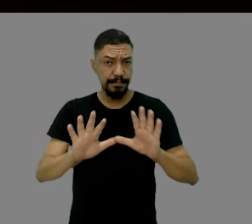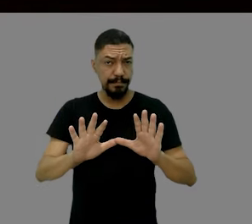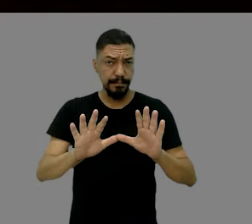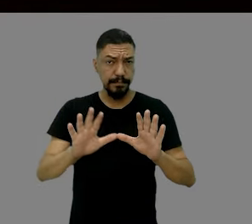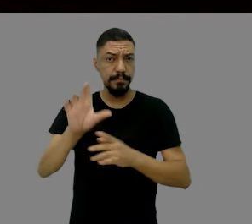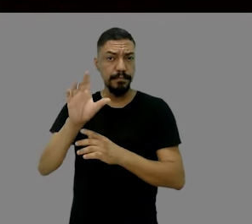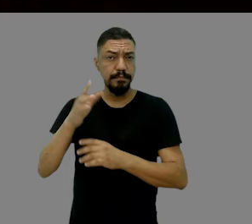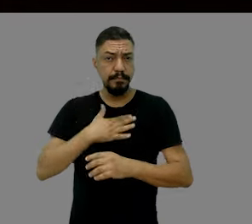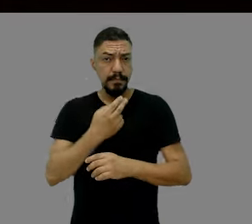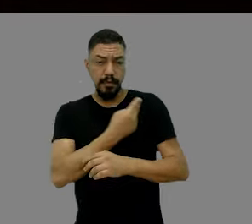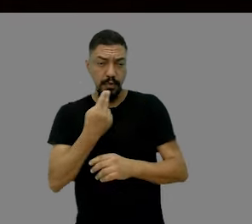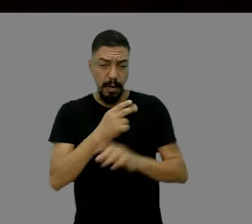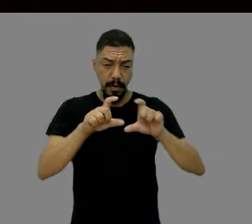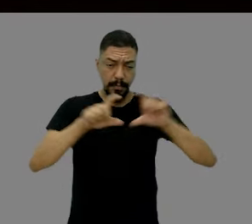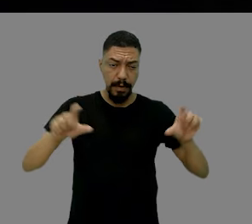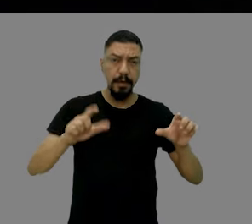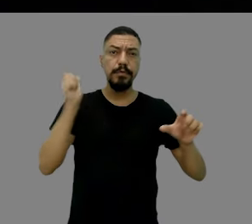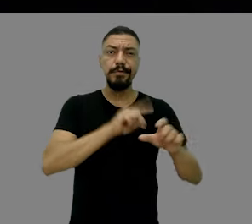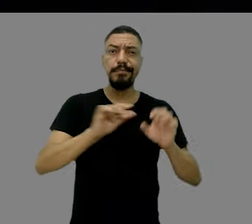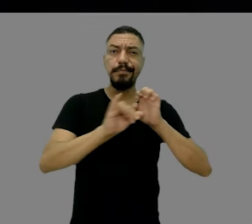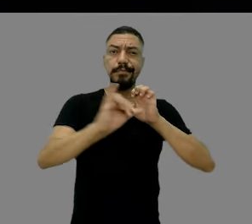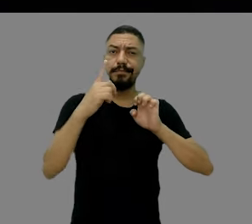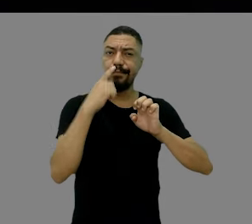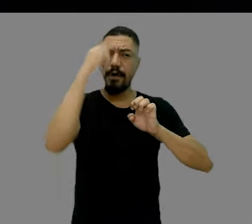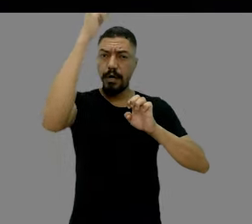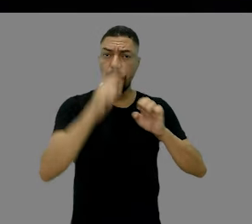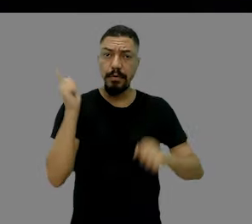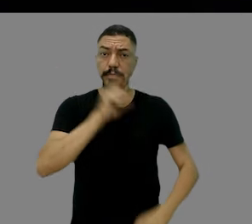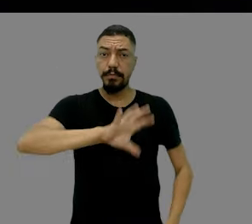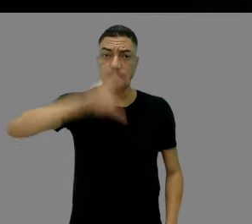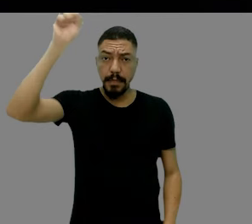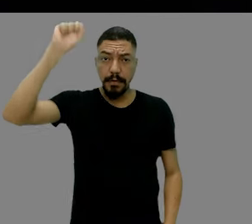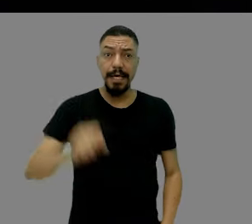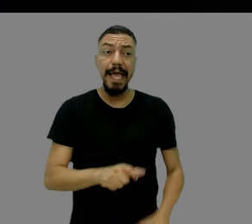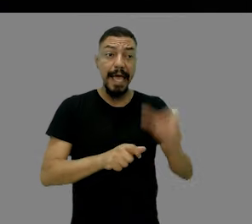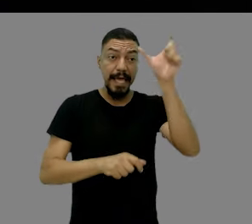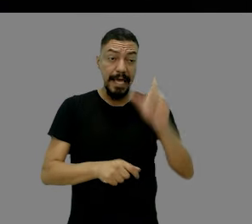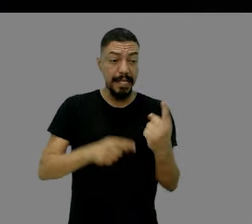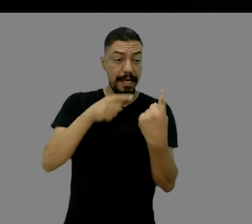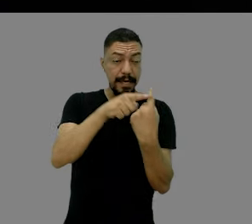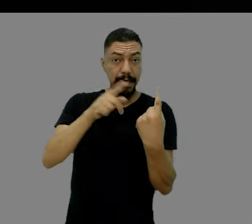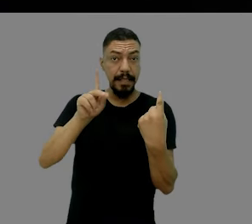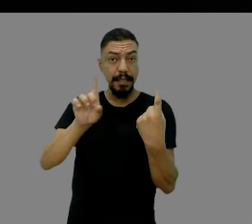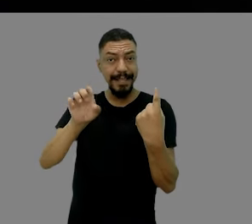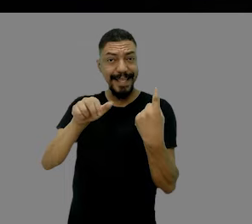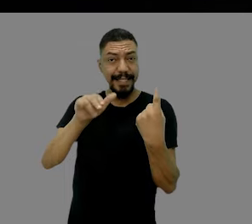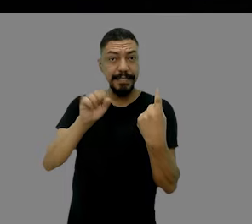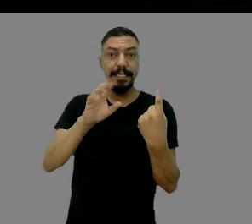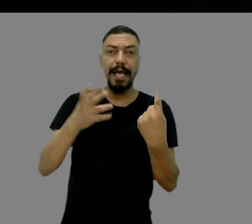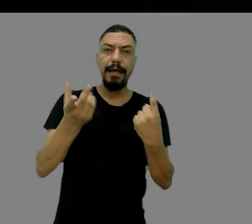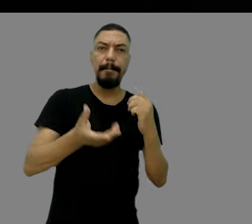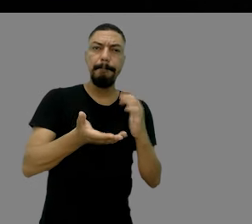Zabo que ganhou esse edital. Essa pessoa, vamos supor que eu queira pagar o meu cachê de